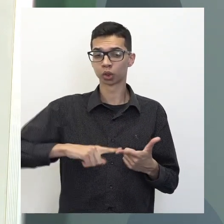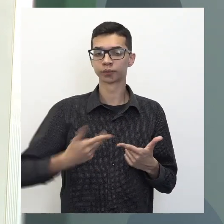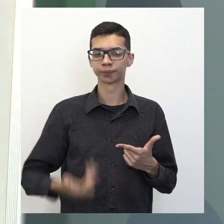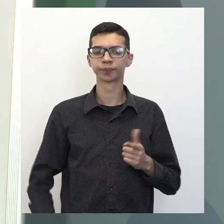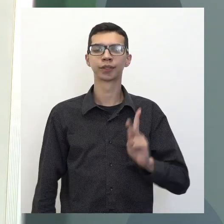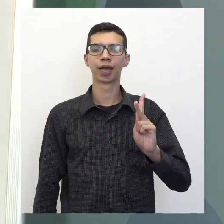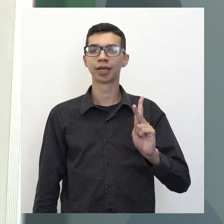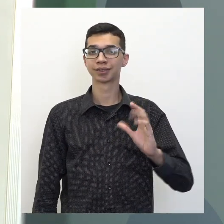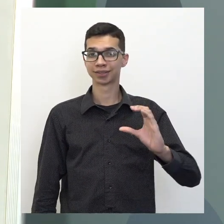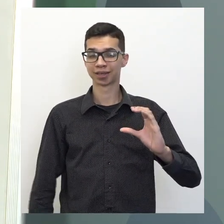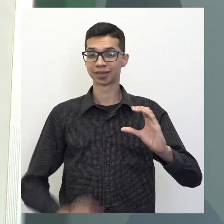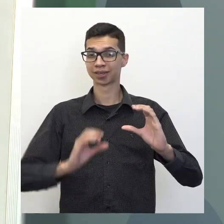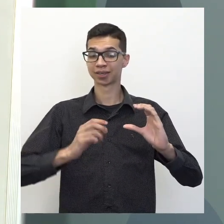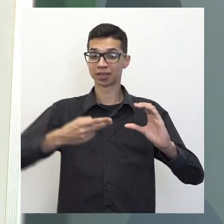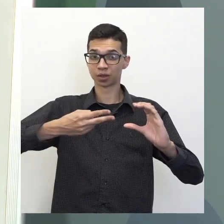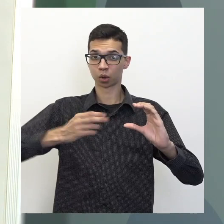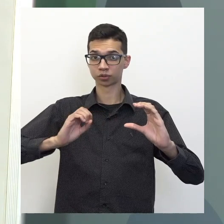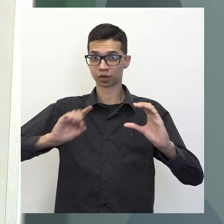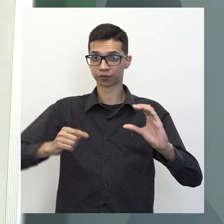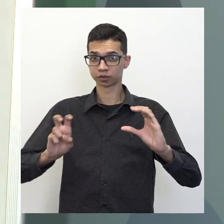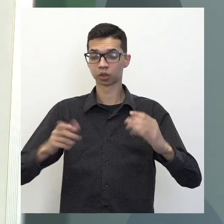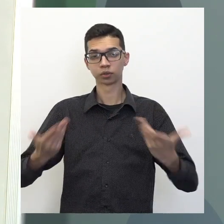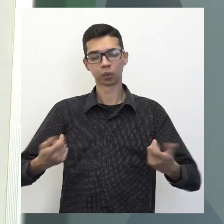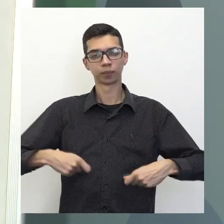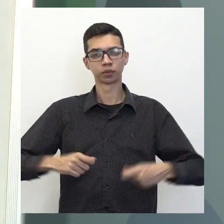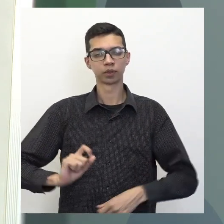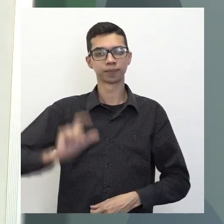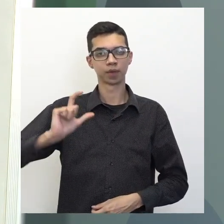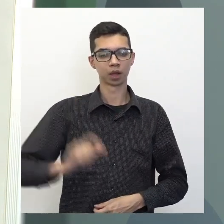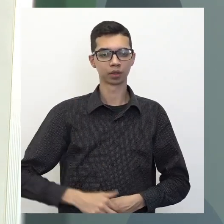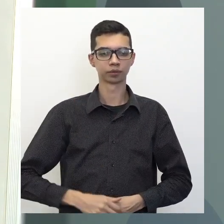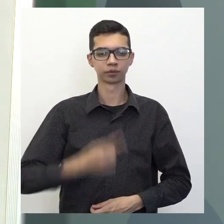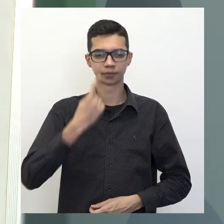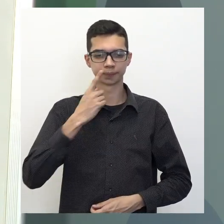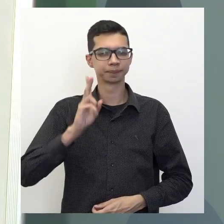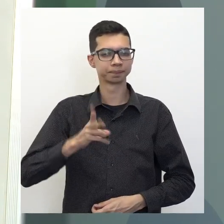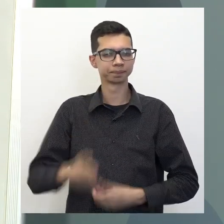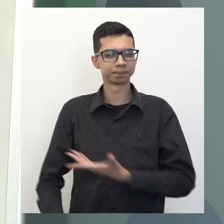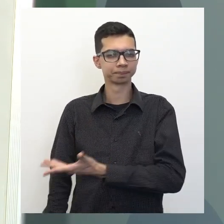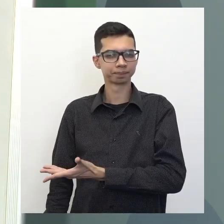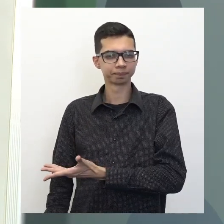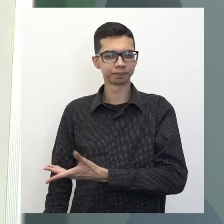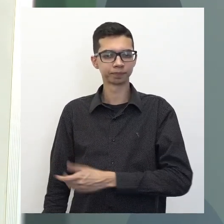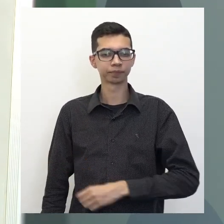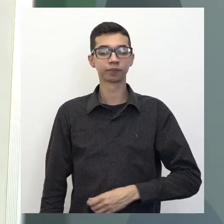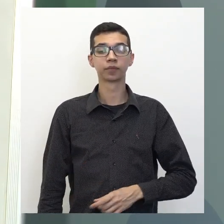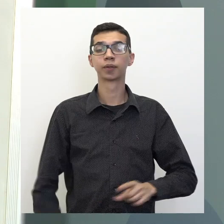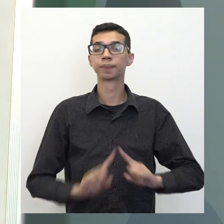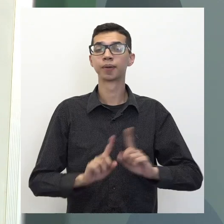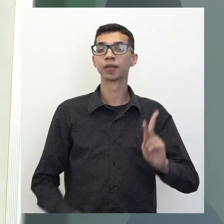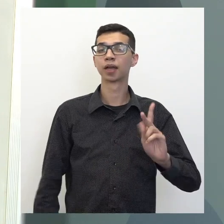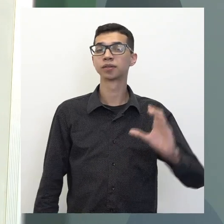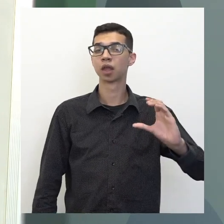aqui alta. Vamos manter essa aqui constante. Para o meu Kc aqui ser 2, aqui a quantidade tem que